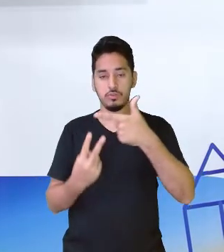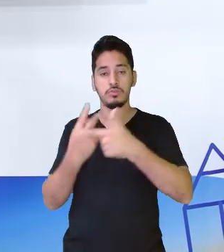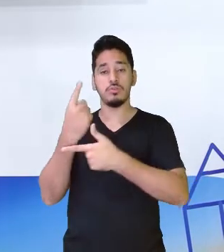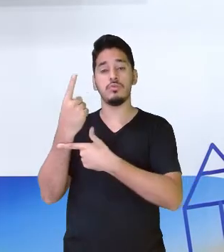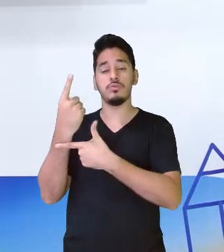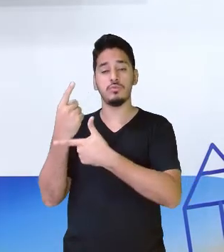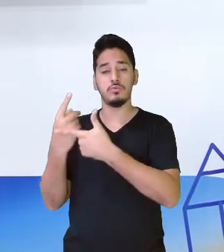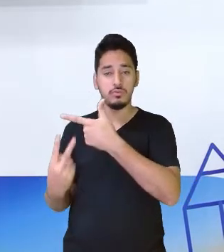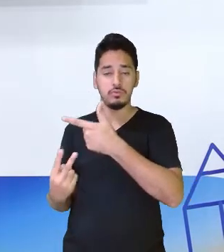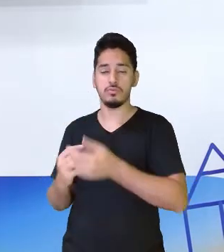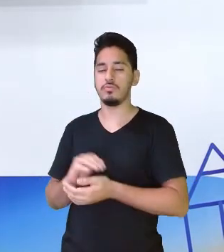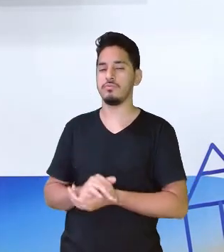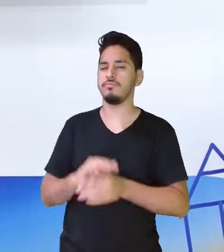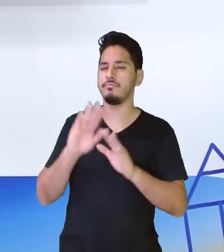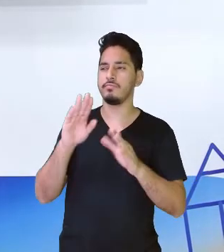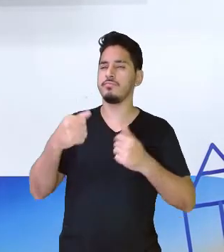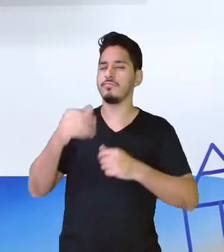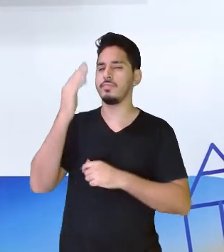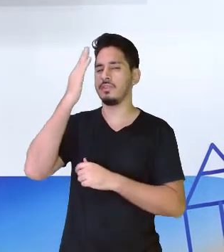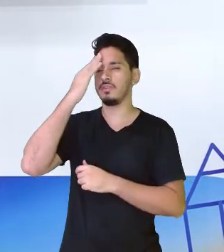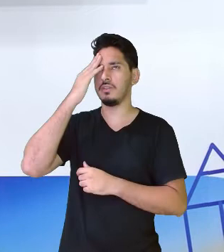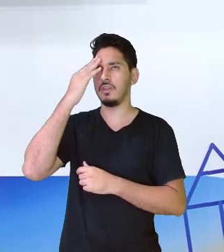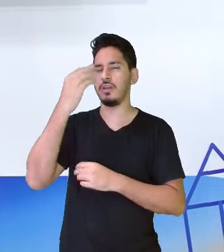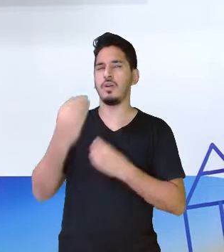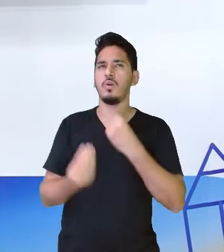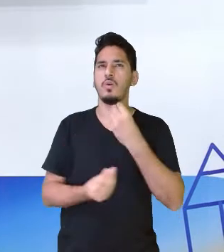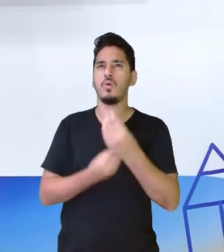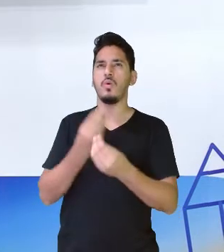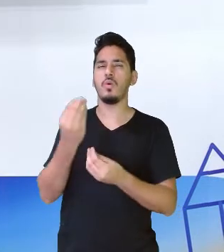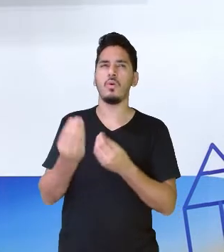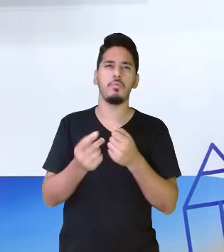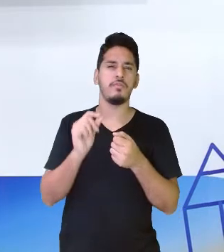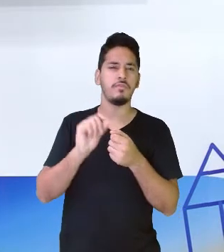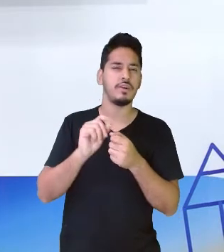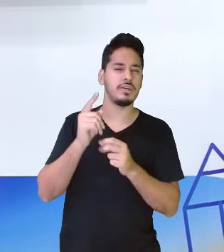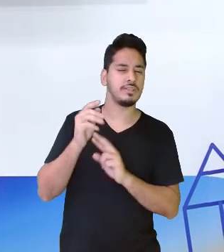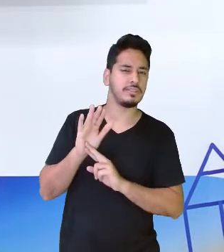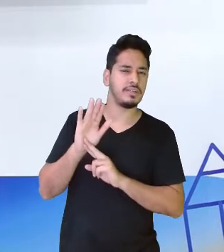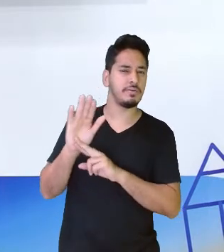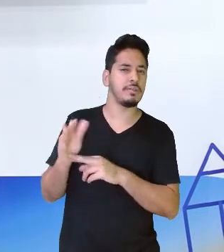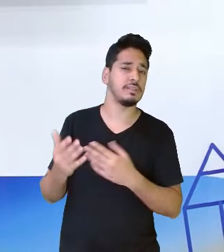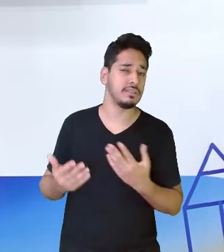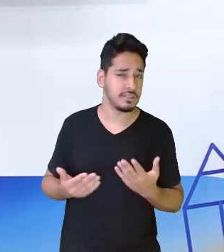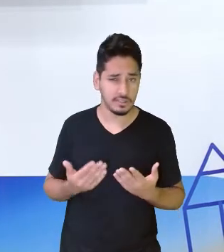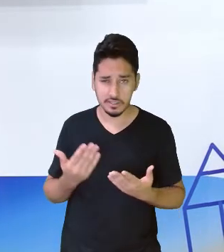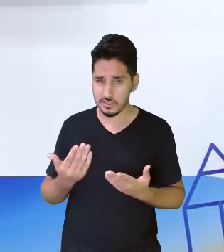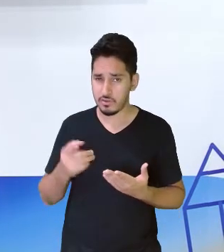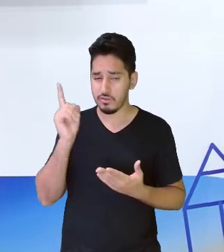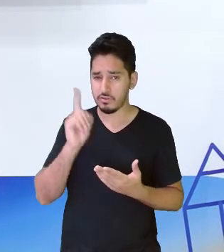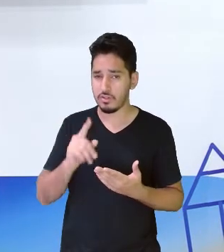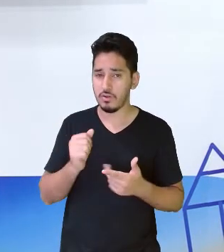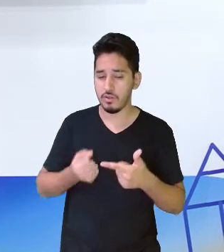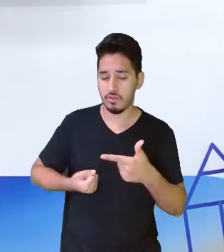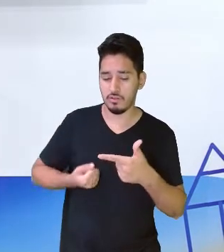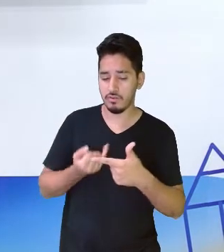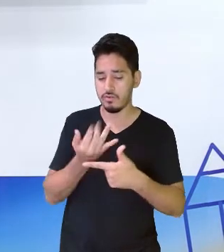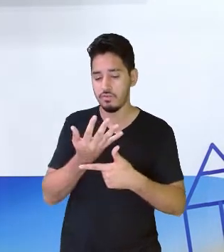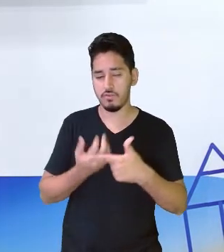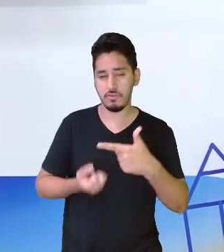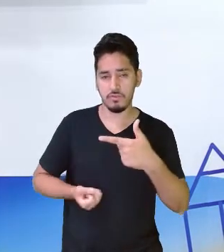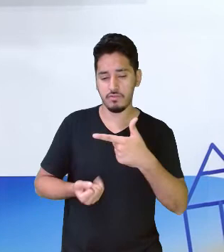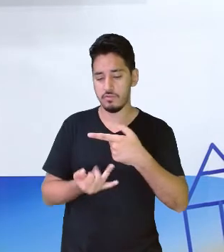E a gente precisa entender também como a gente faz essa representação da fração, né? Aqui